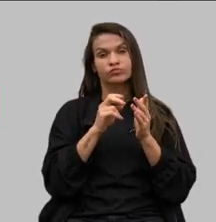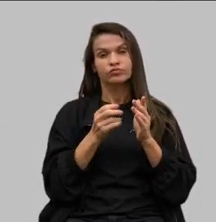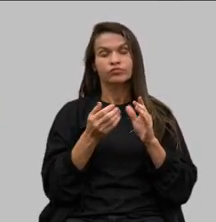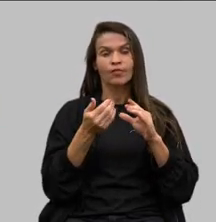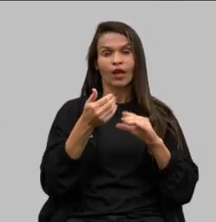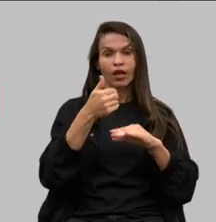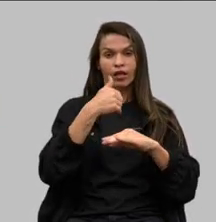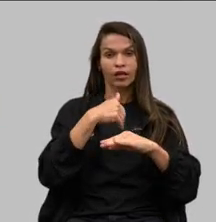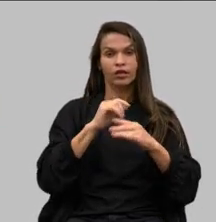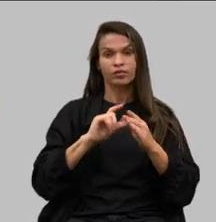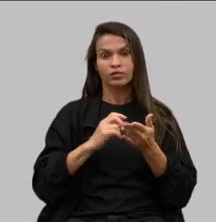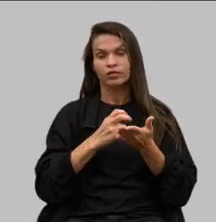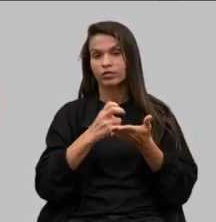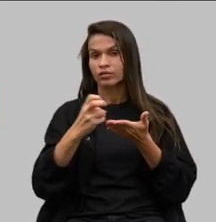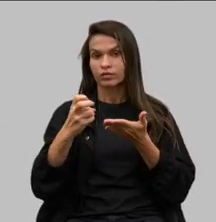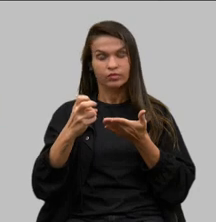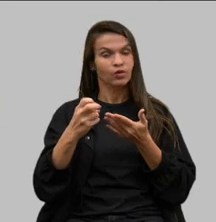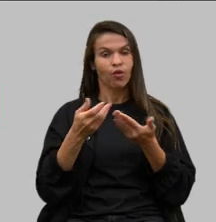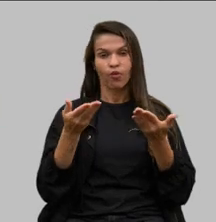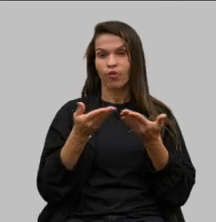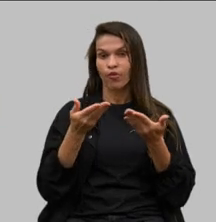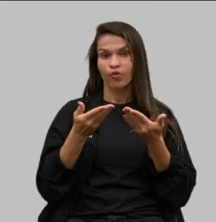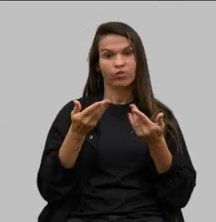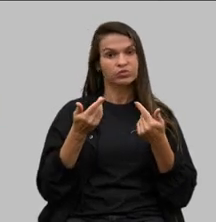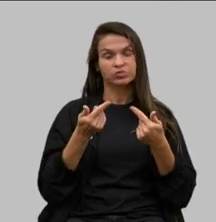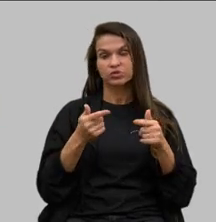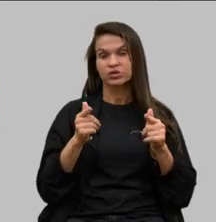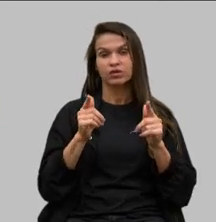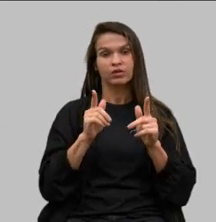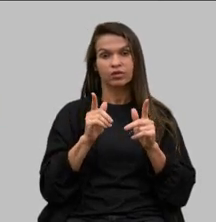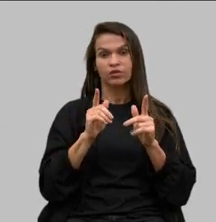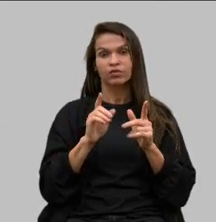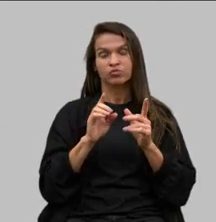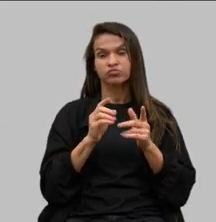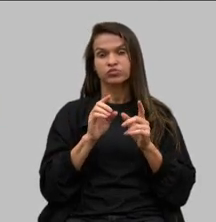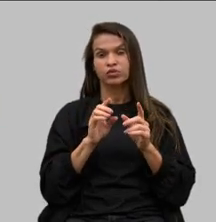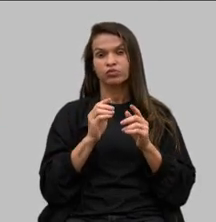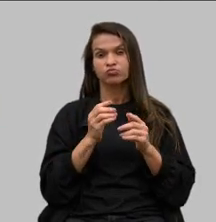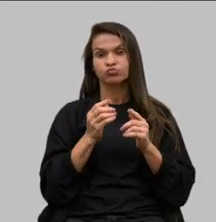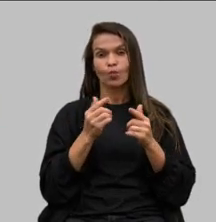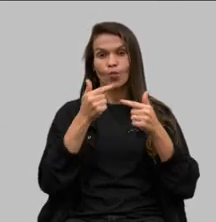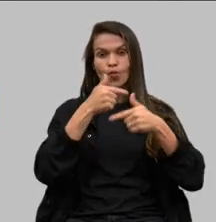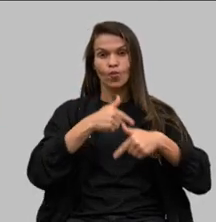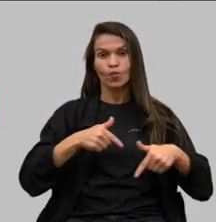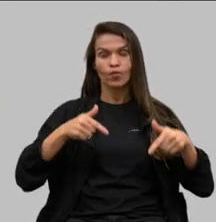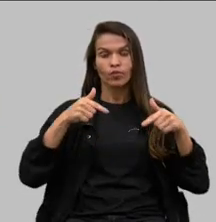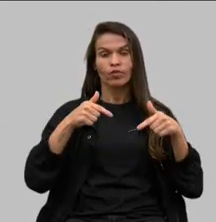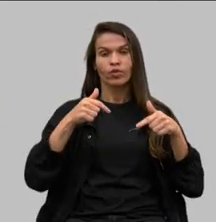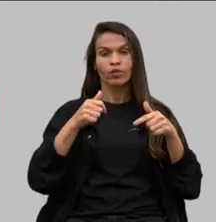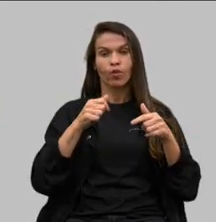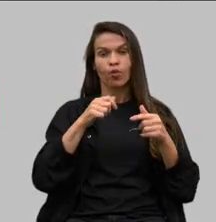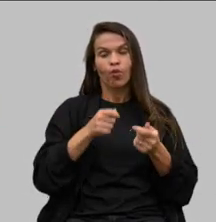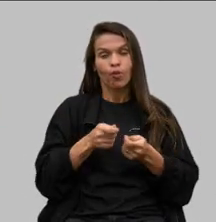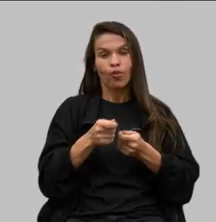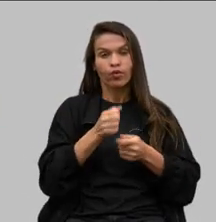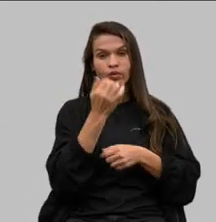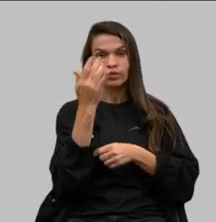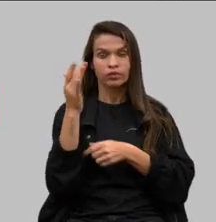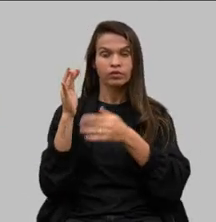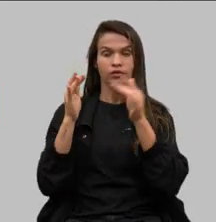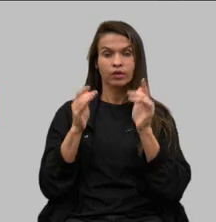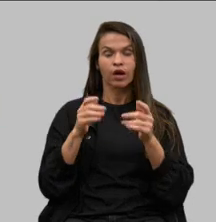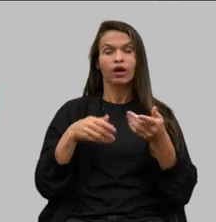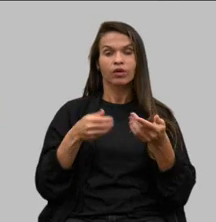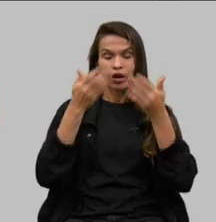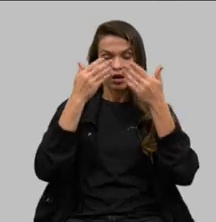hoje nós não geramos mais eh passivo eh no licenciamento ambiental e trazendo aí as análises técnicas com